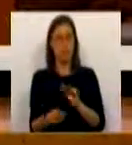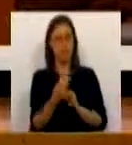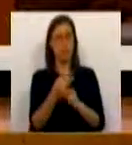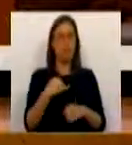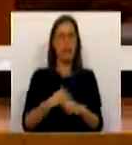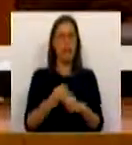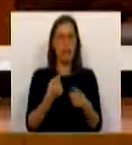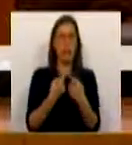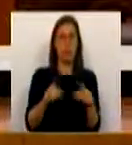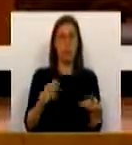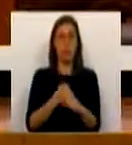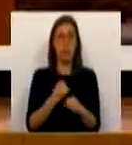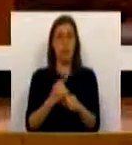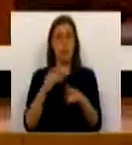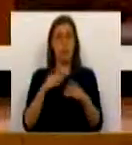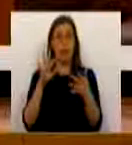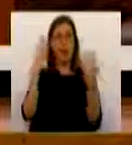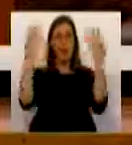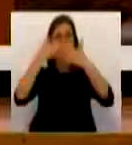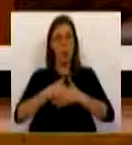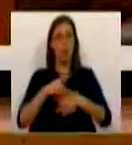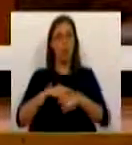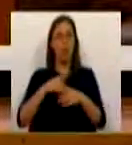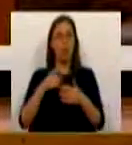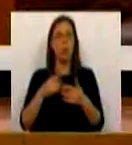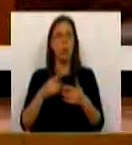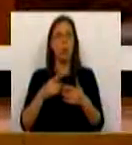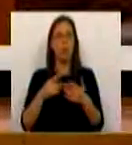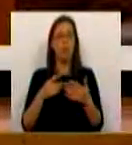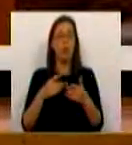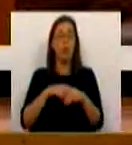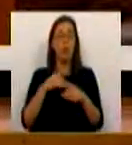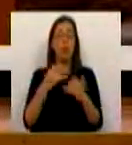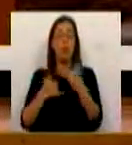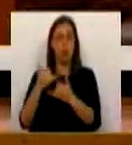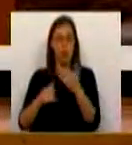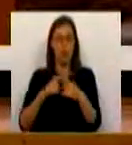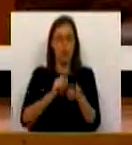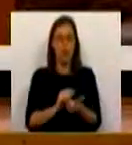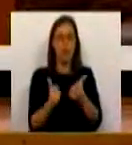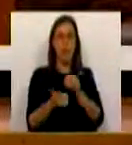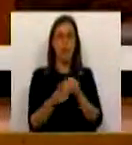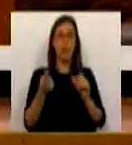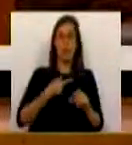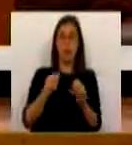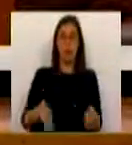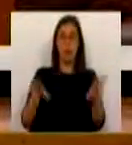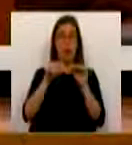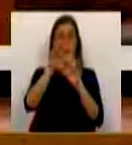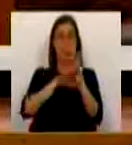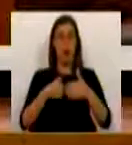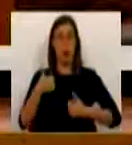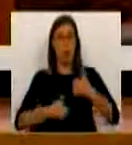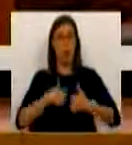atípicas de trabalho, ou trabalho por turnos, bem como os imperativos crescentes de adaptação às novas condições de